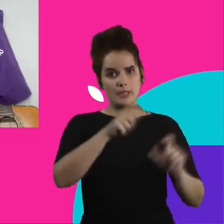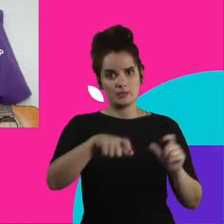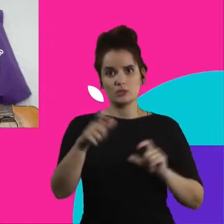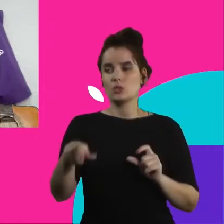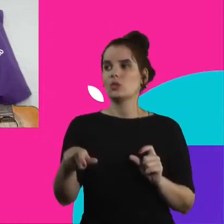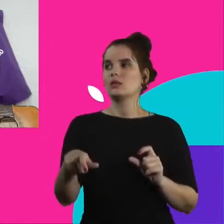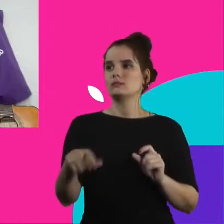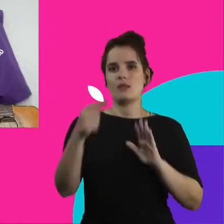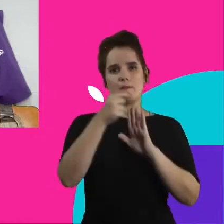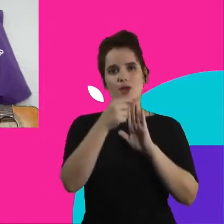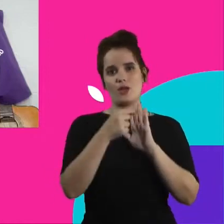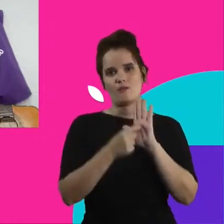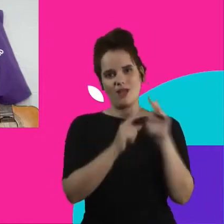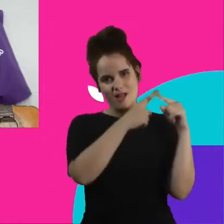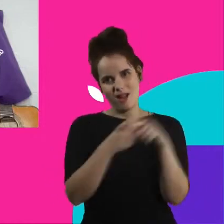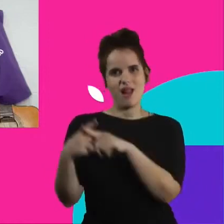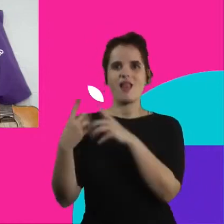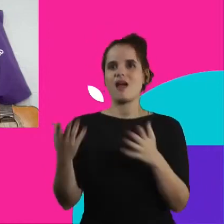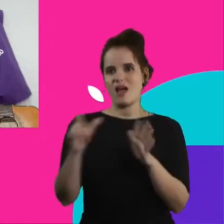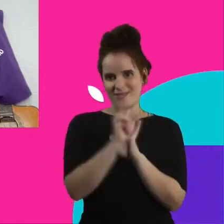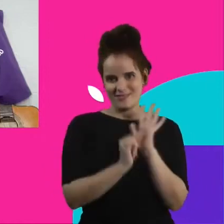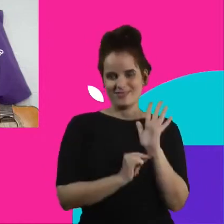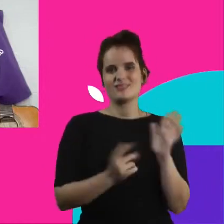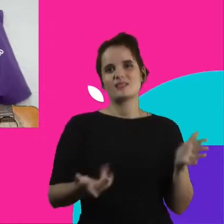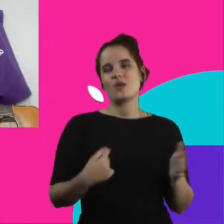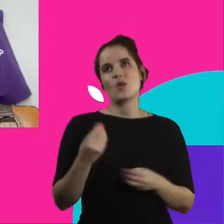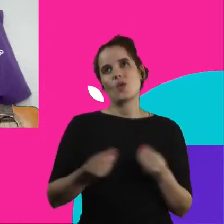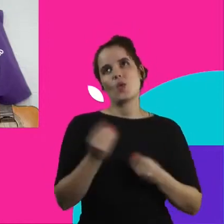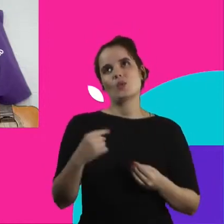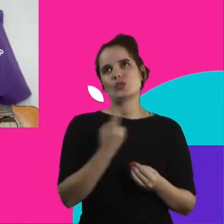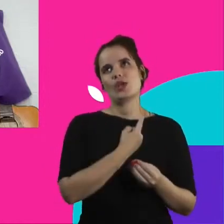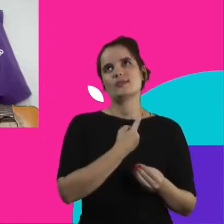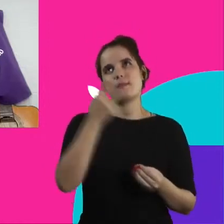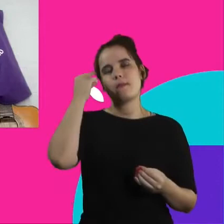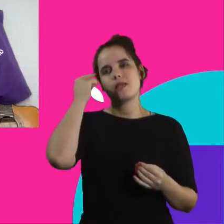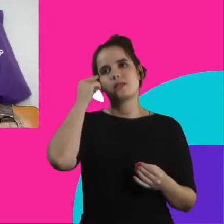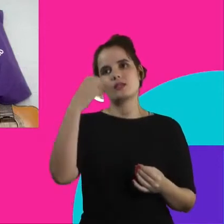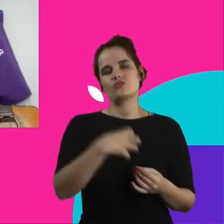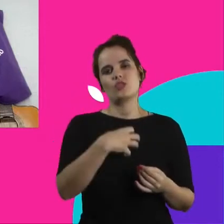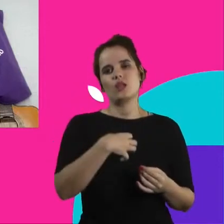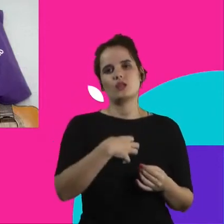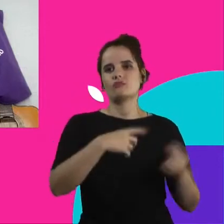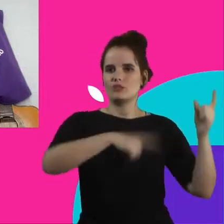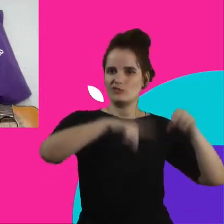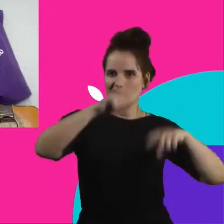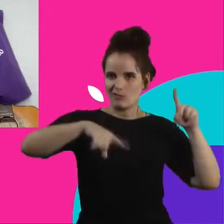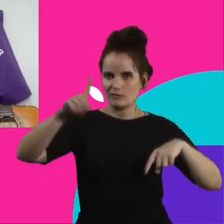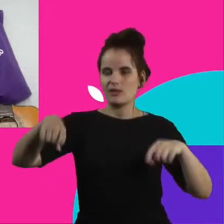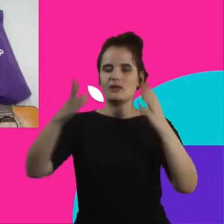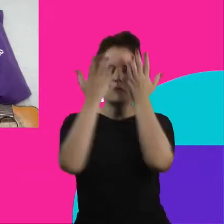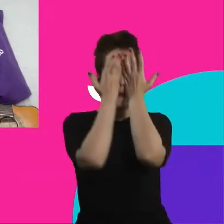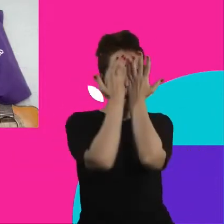vão programar esses contratos. Então, é muito importante a gente falar a questão realmente das desigualdades,